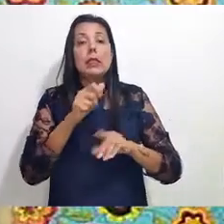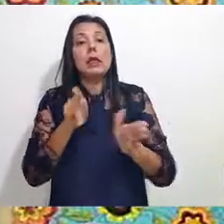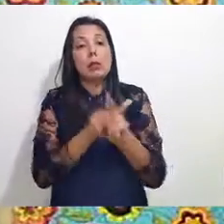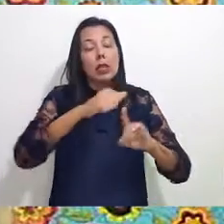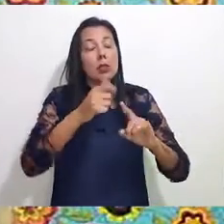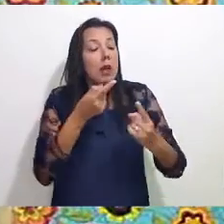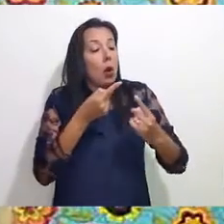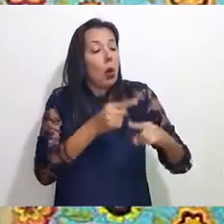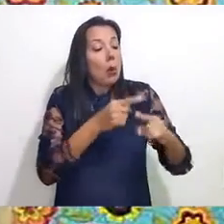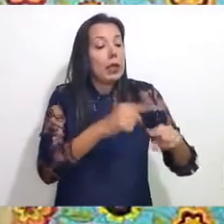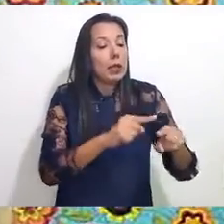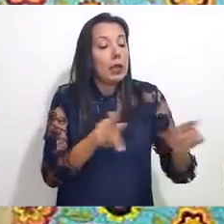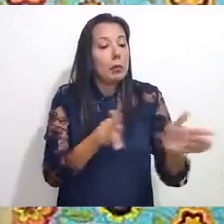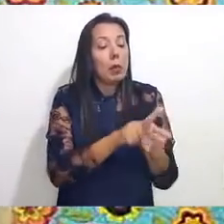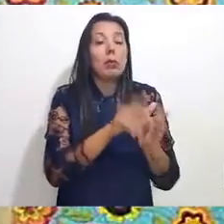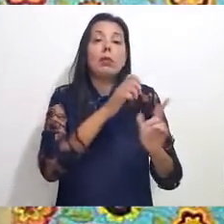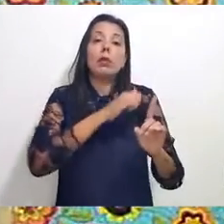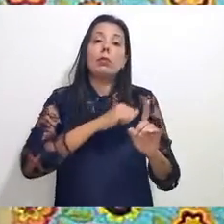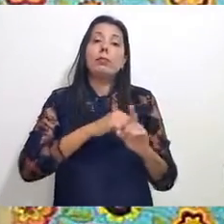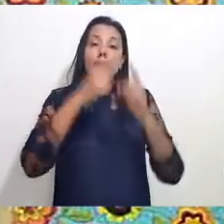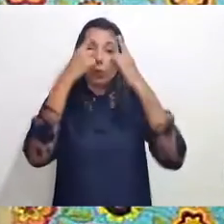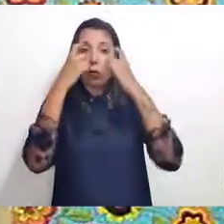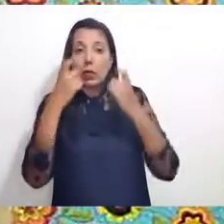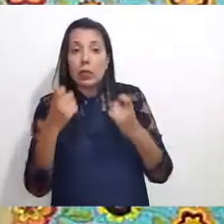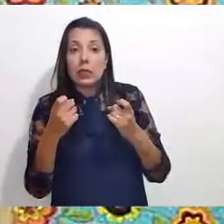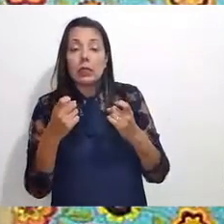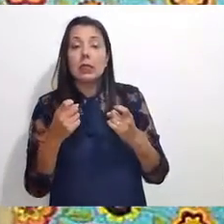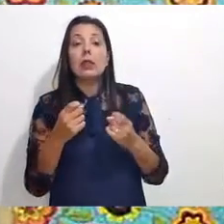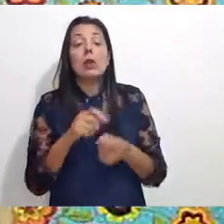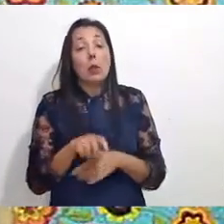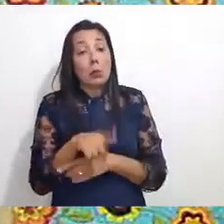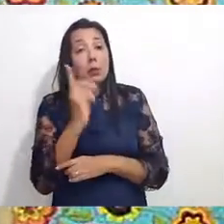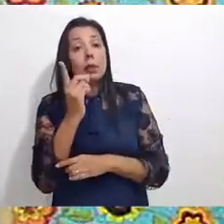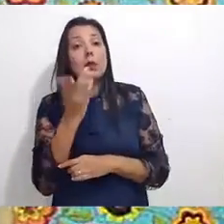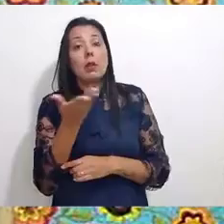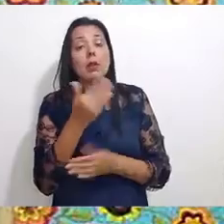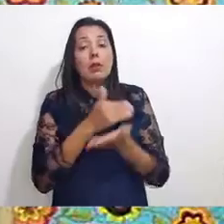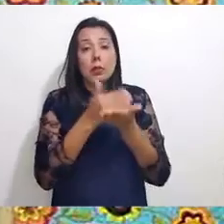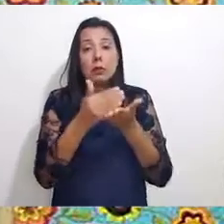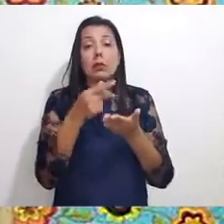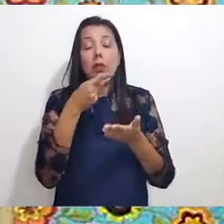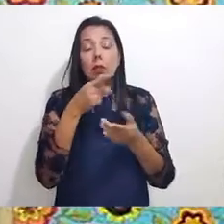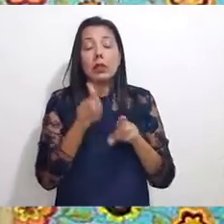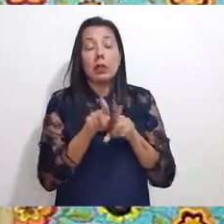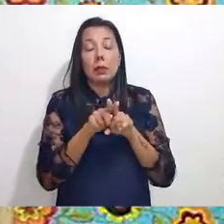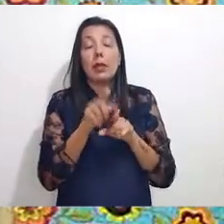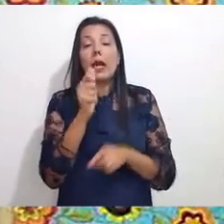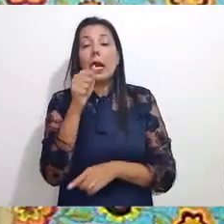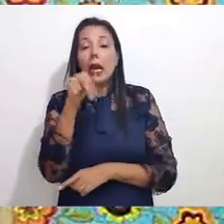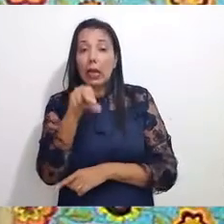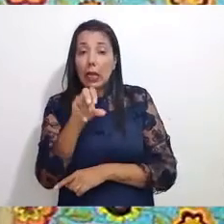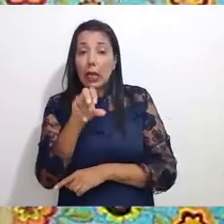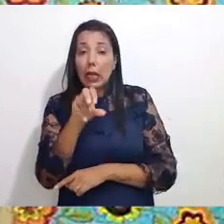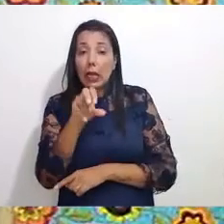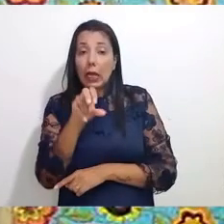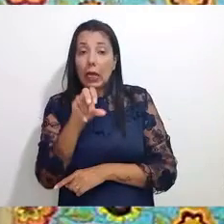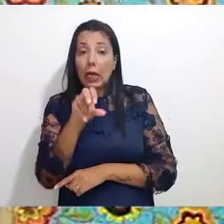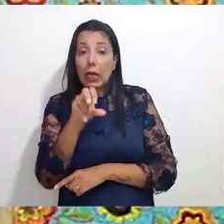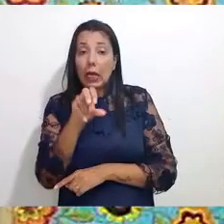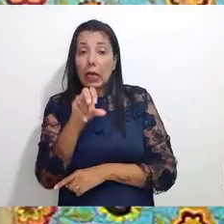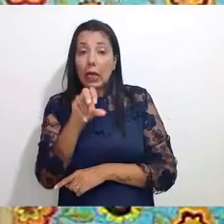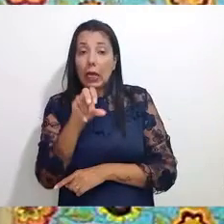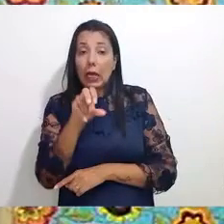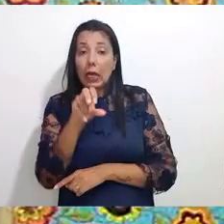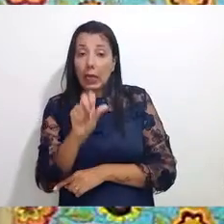primeiro passo, como a Ana, né, minha colega querida que está aqui, falou, é a gente lembrar, ou seja, é a gente